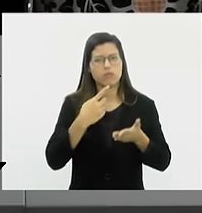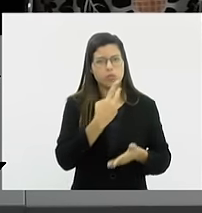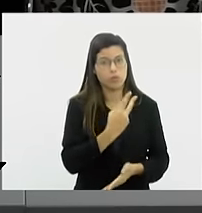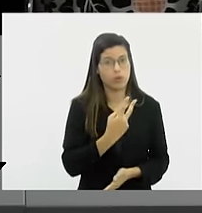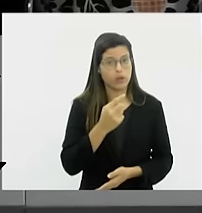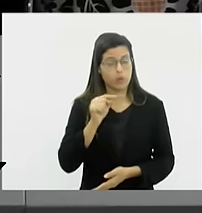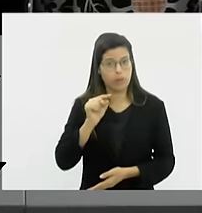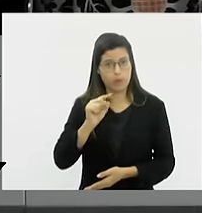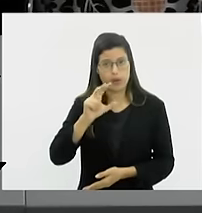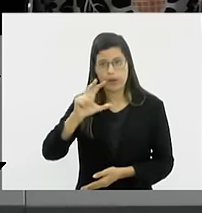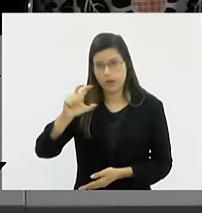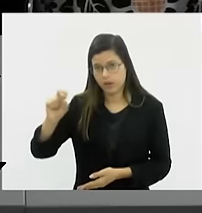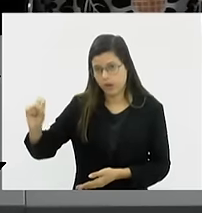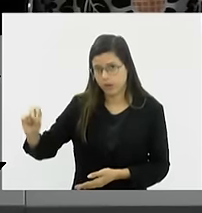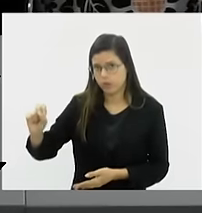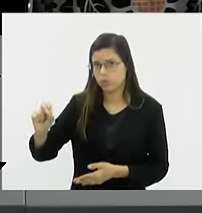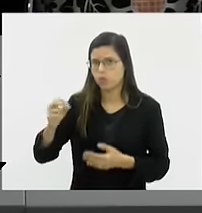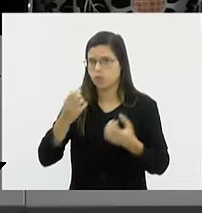que praticam